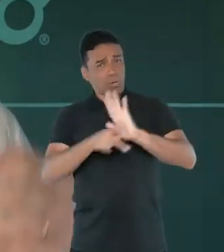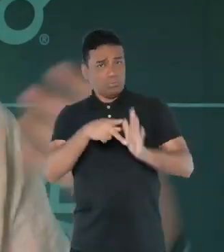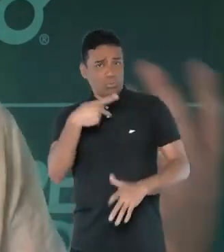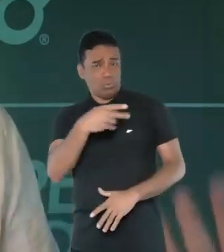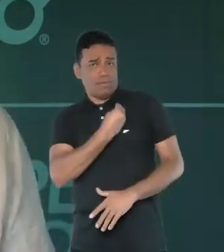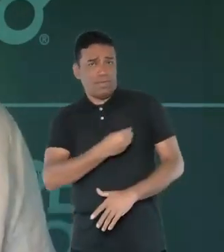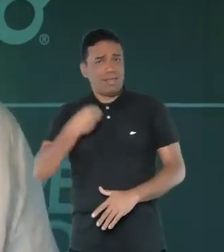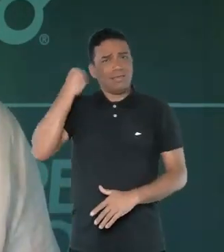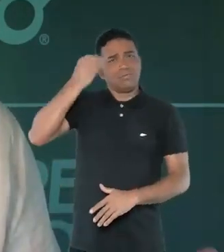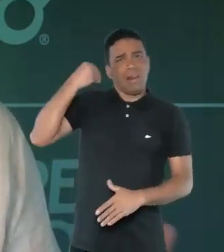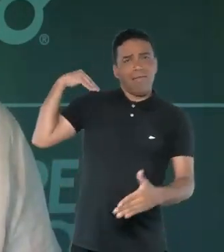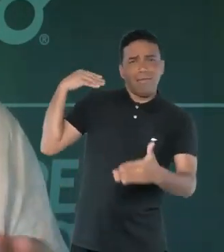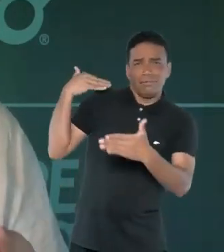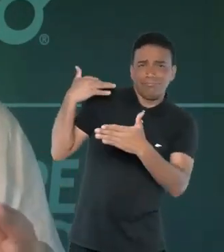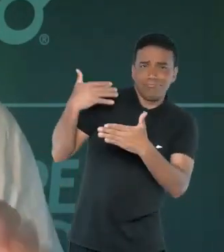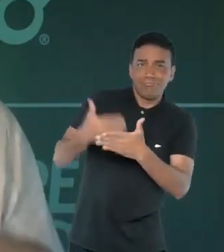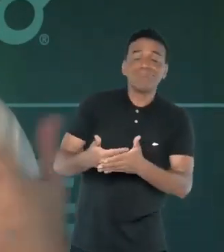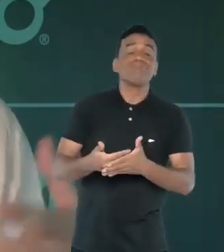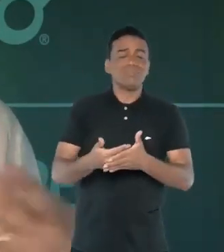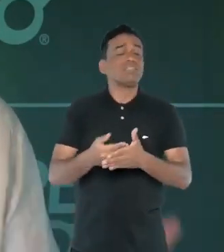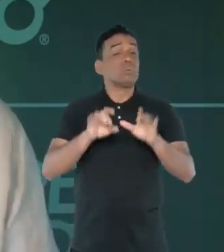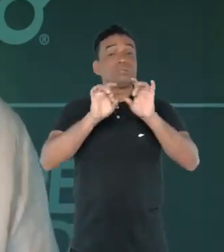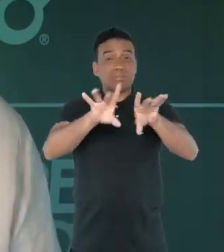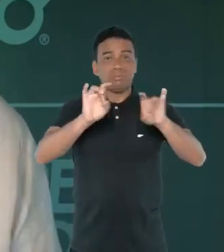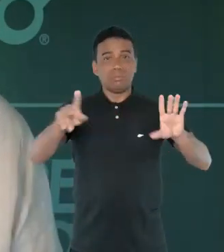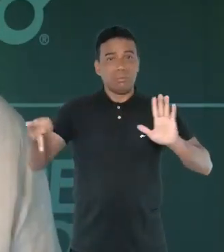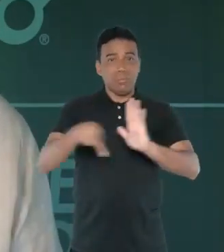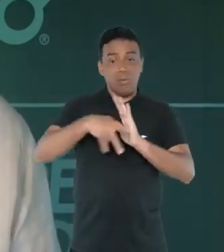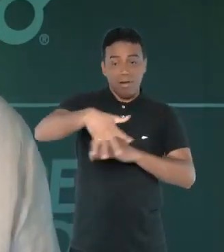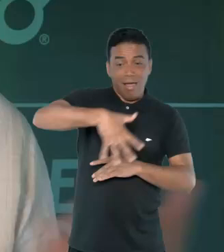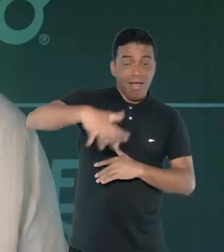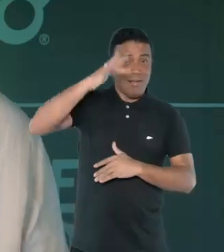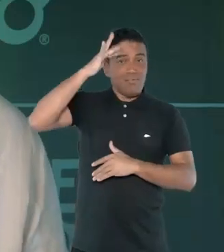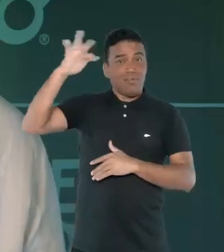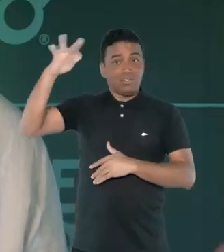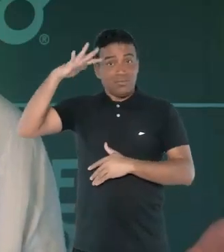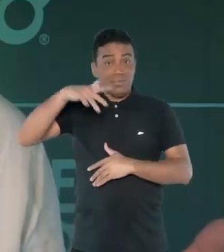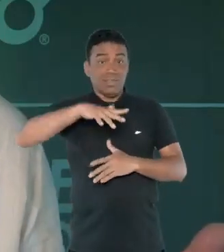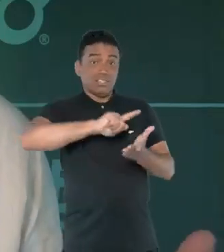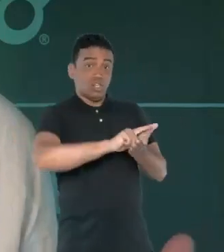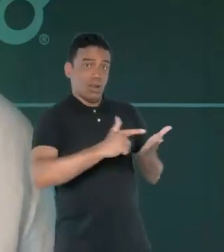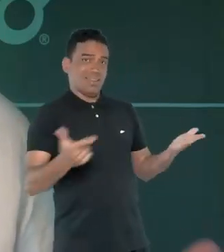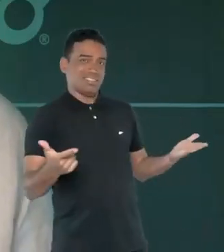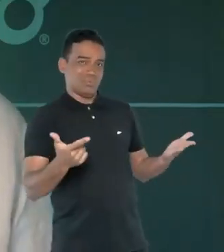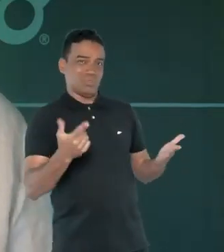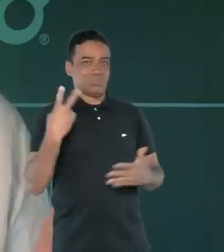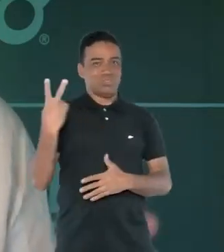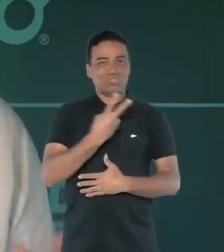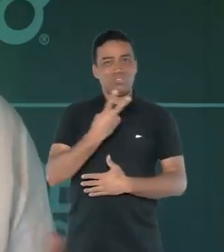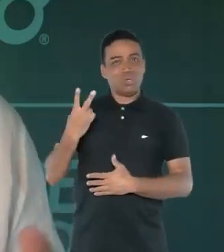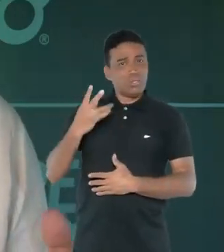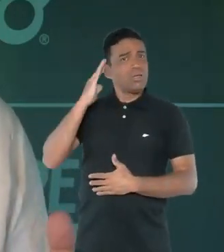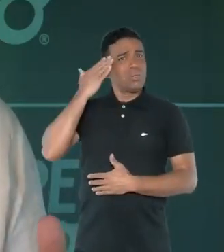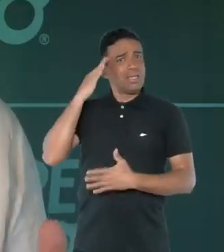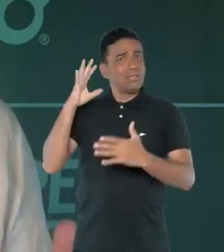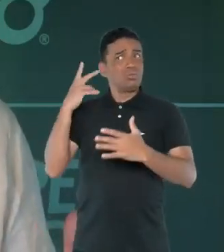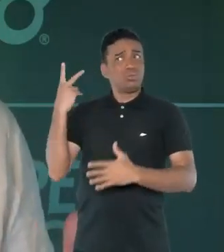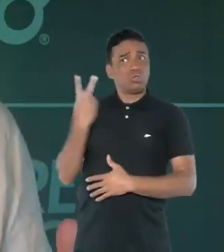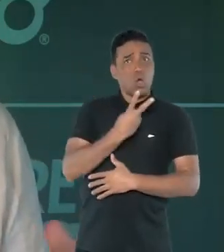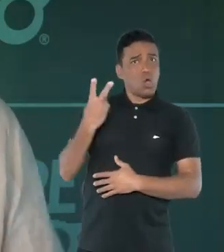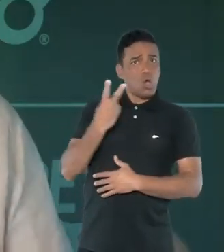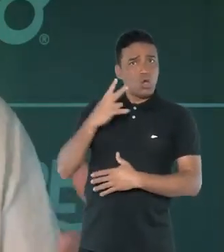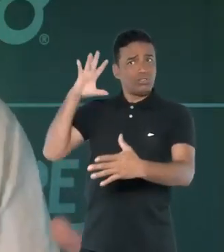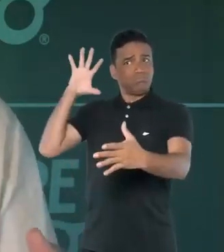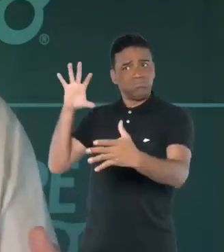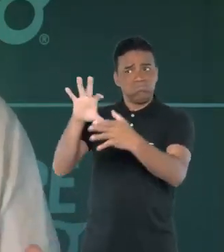sobre a sua trajetória. Eu acho que talvez especialmente no campo da filosofia e do jornalismo, que eu entendo que talvez sejam dois pontos